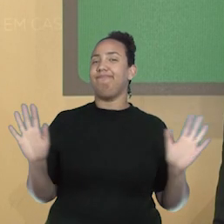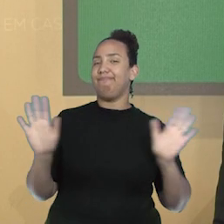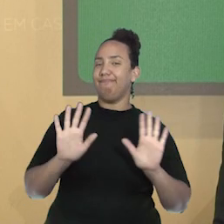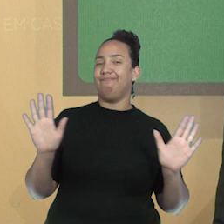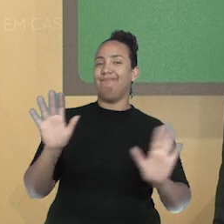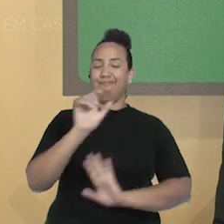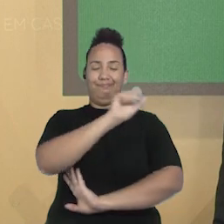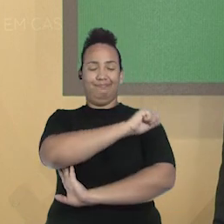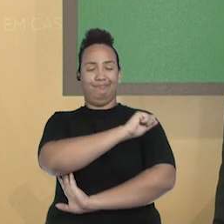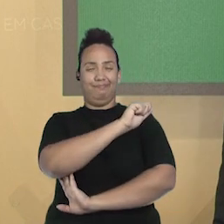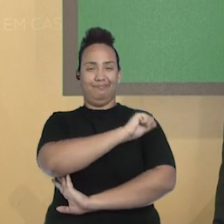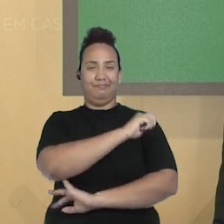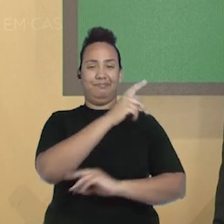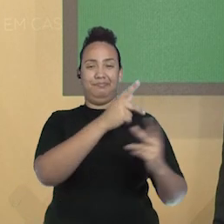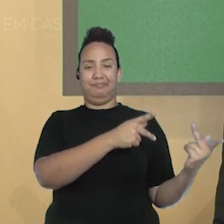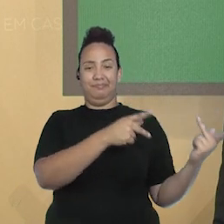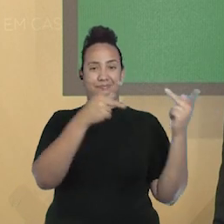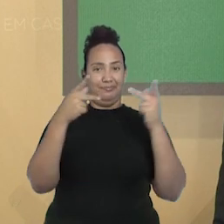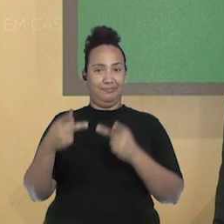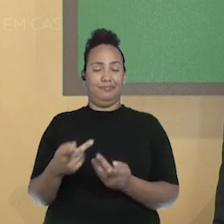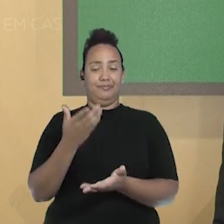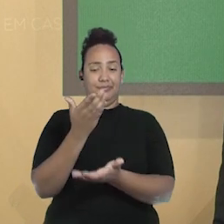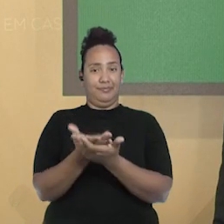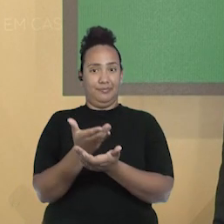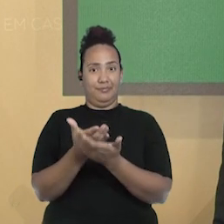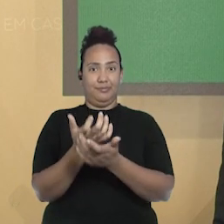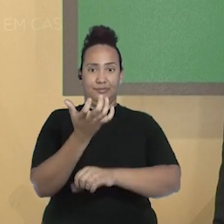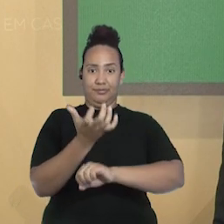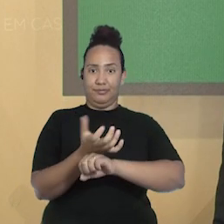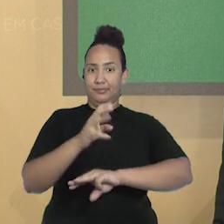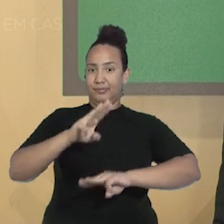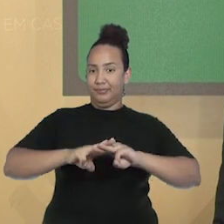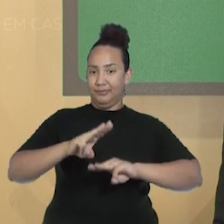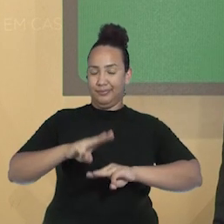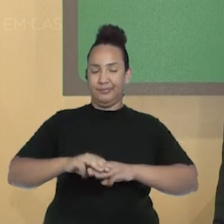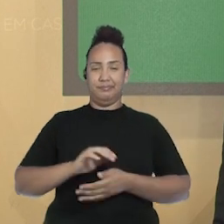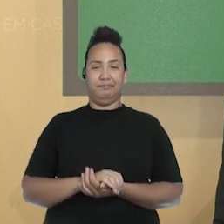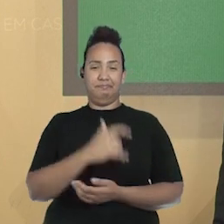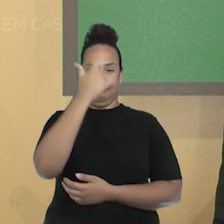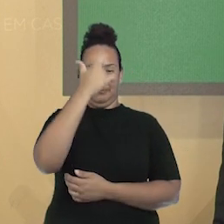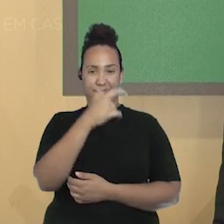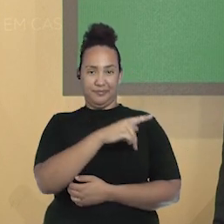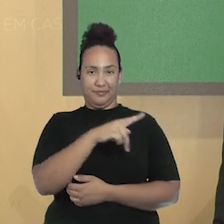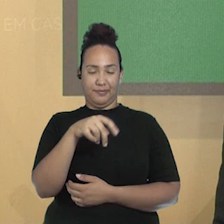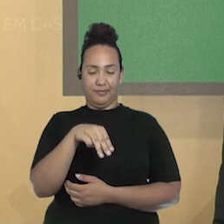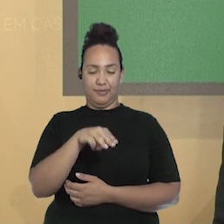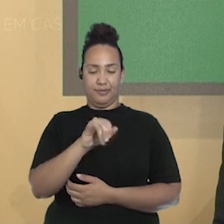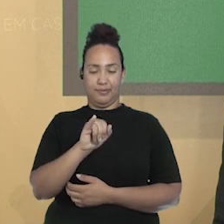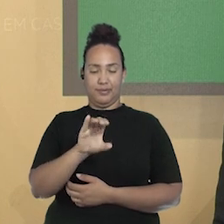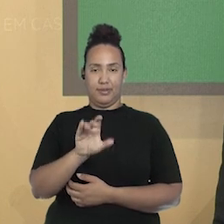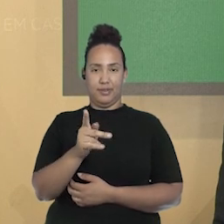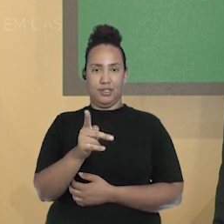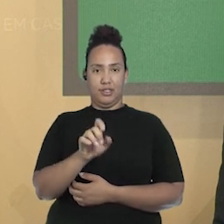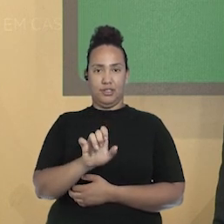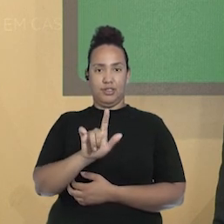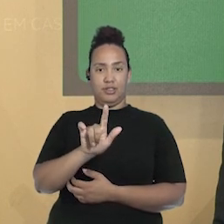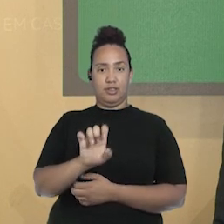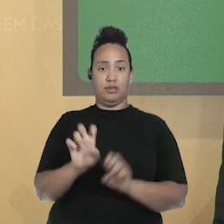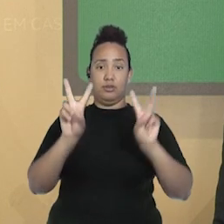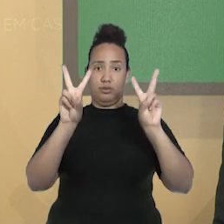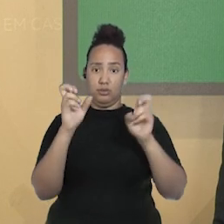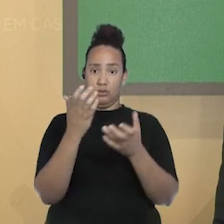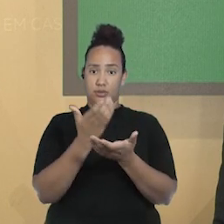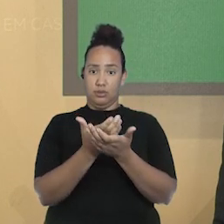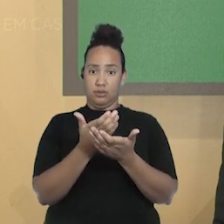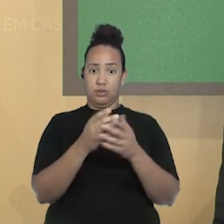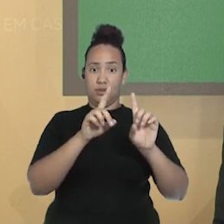turma! Sejam todos muito bem-vindos à aula de matemática de hoje. Eu sou a professora Michele e o tema da nossa aula é leitura